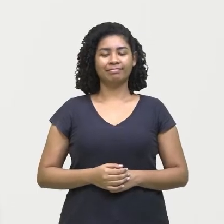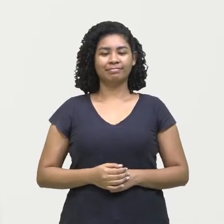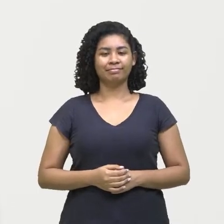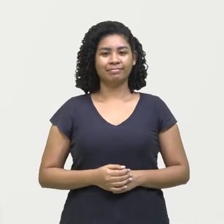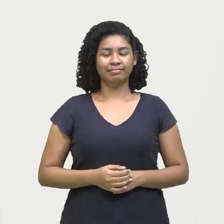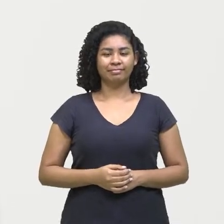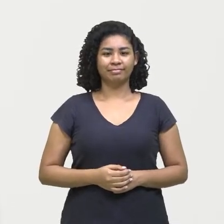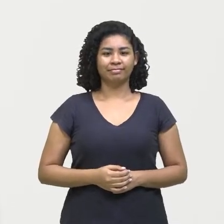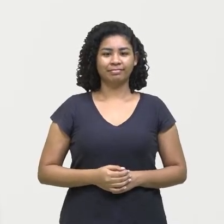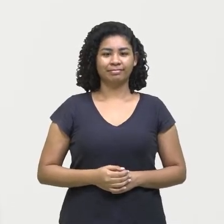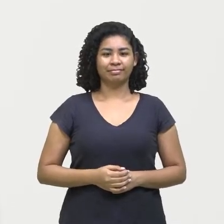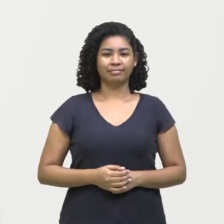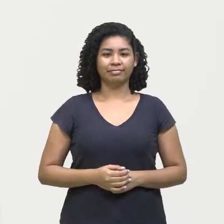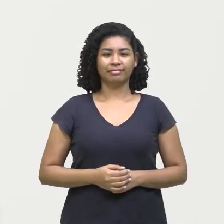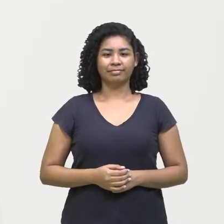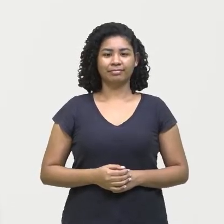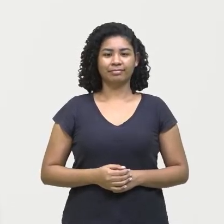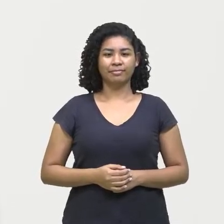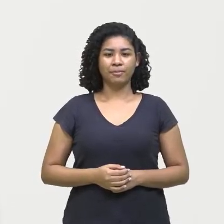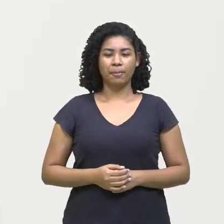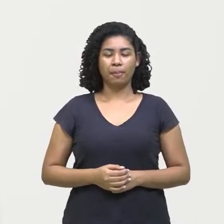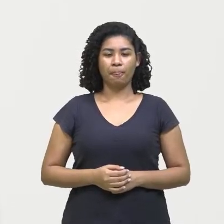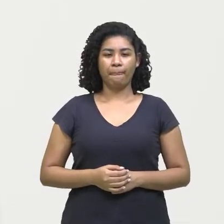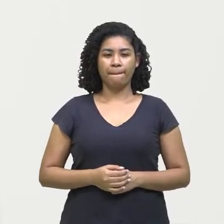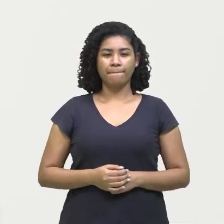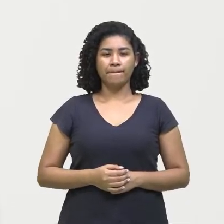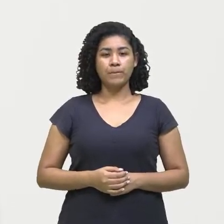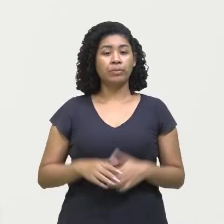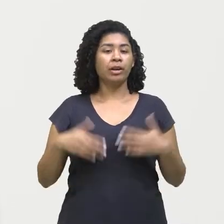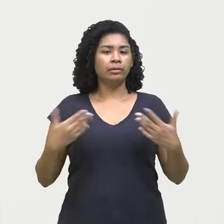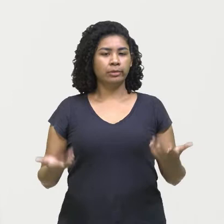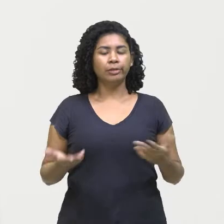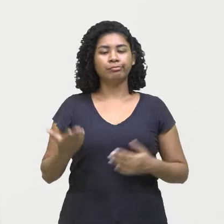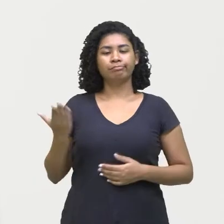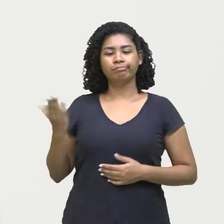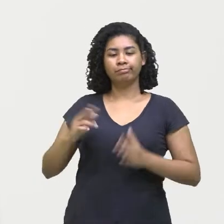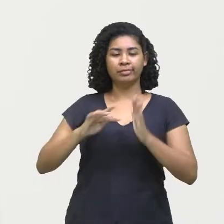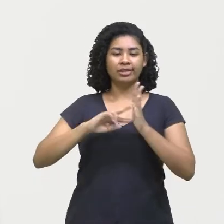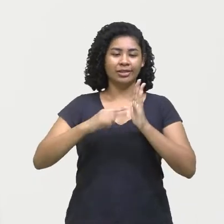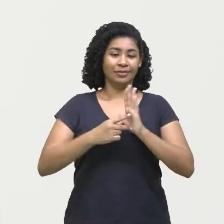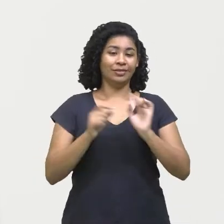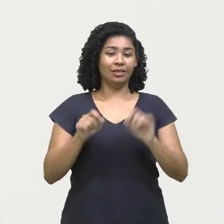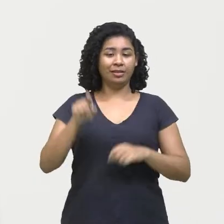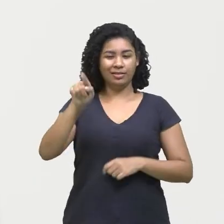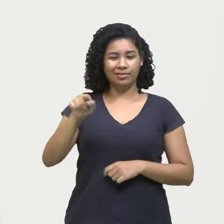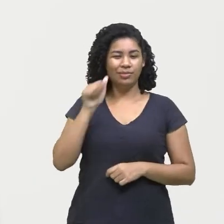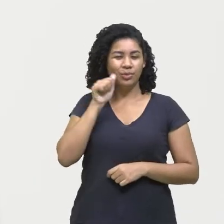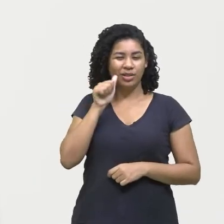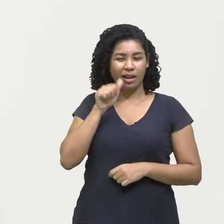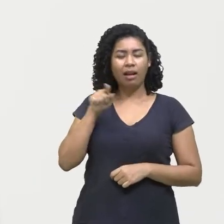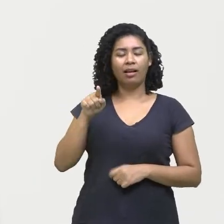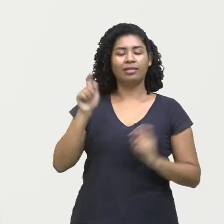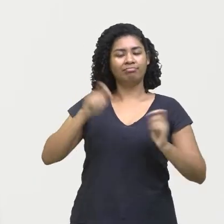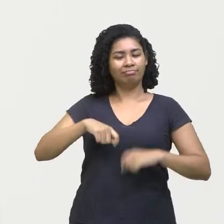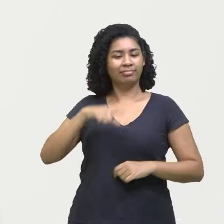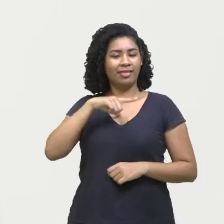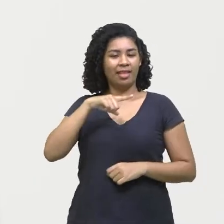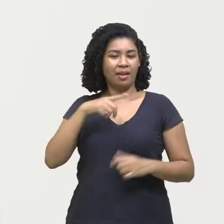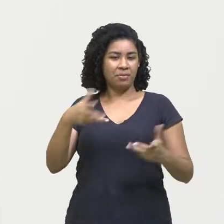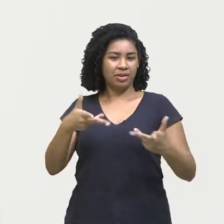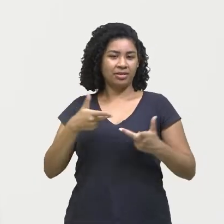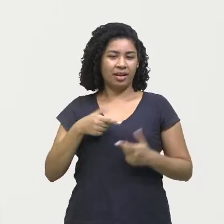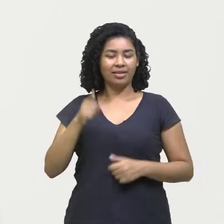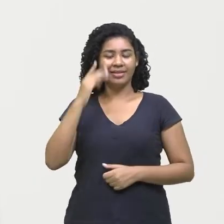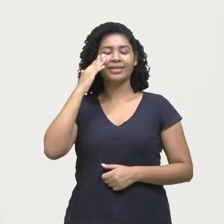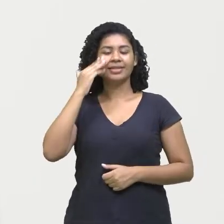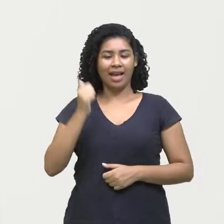a motorcycle. She can drive a motorcycle. Então, quero dizer que ela tem essa habilidade. Então, tá aqui, eu tenho que usar o verbo modal can,